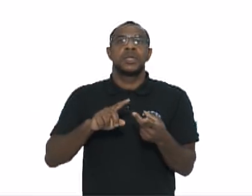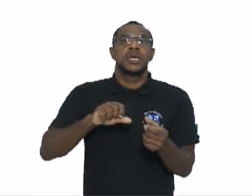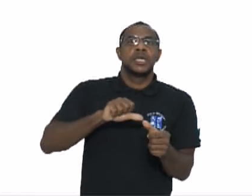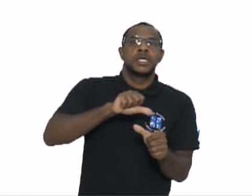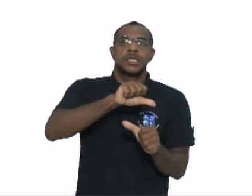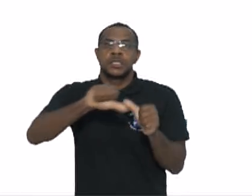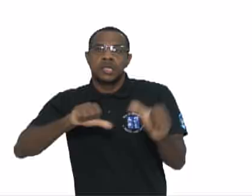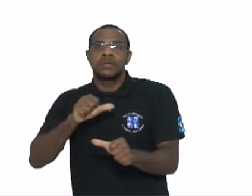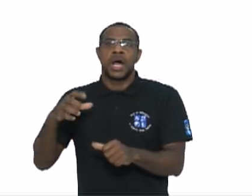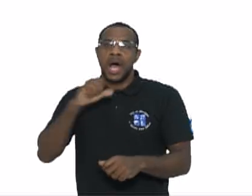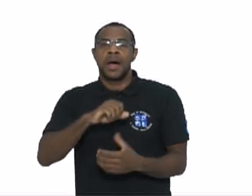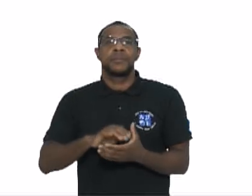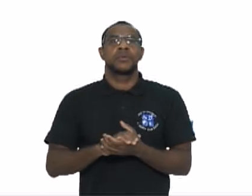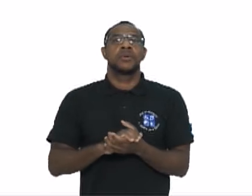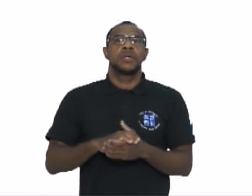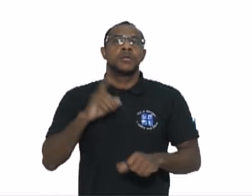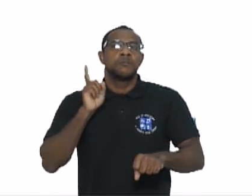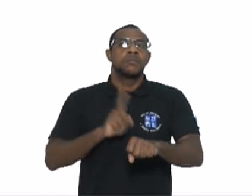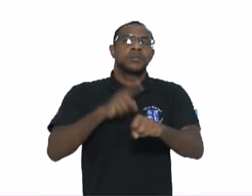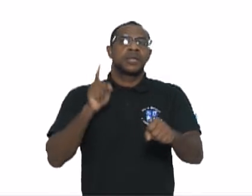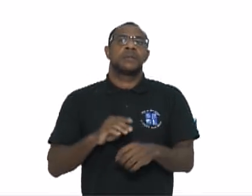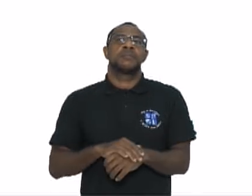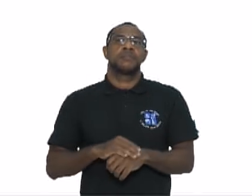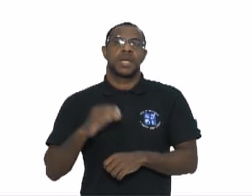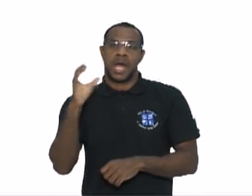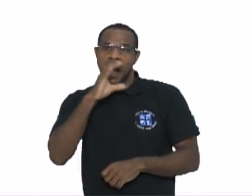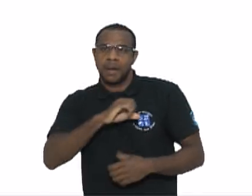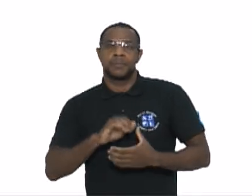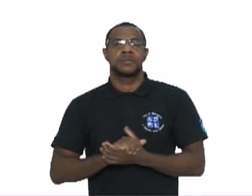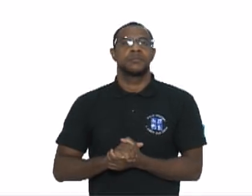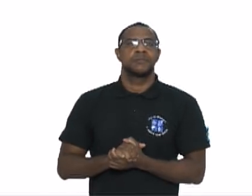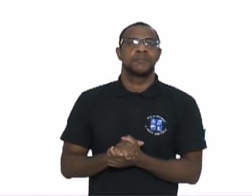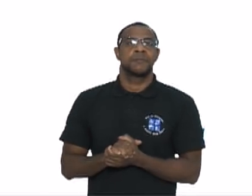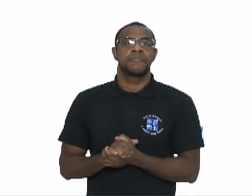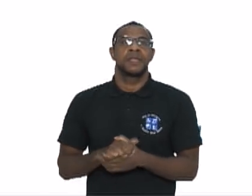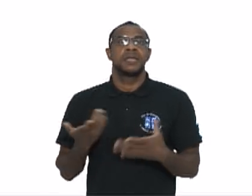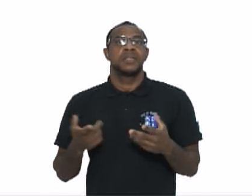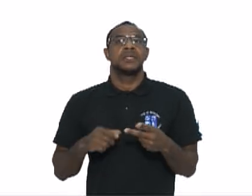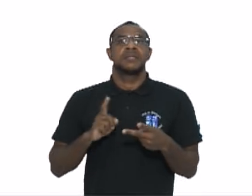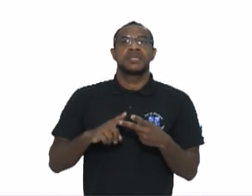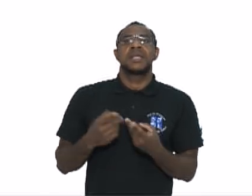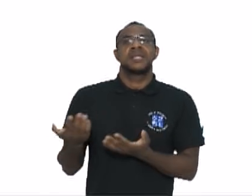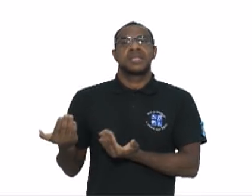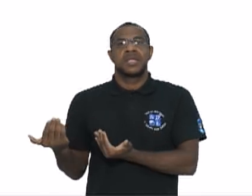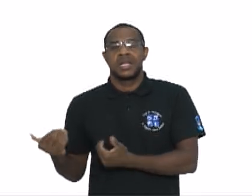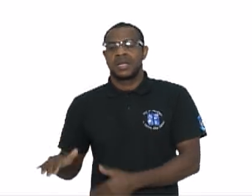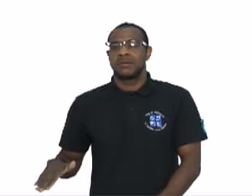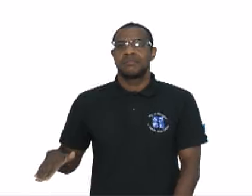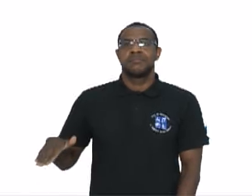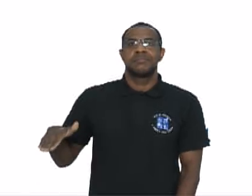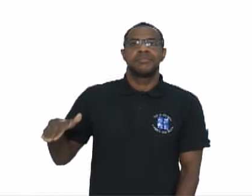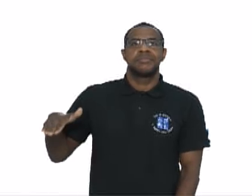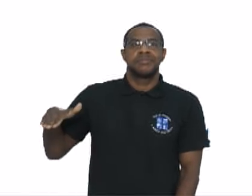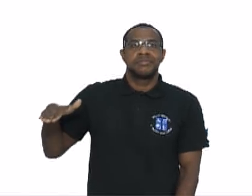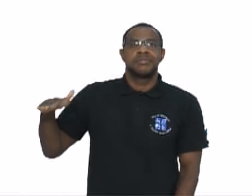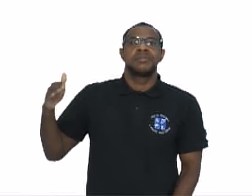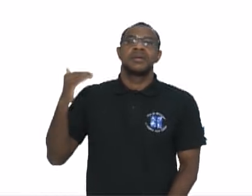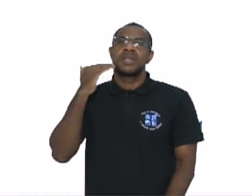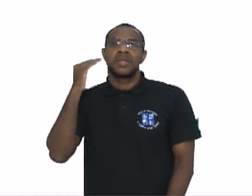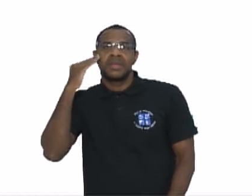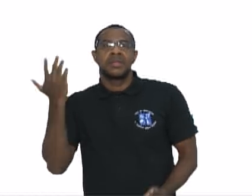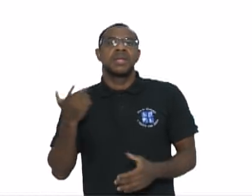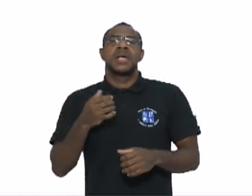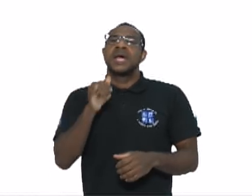transitório, momentâneo, temporário. Então, a efemeridade dos amores adolescentes, né, pode ser um dos exemplos.